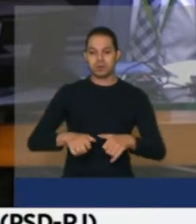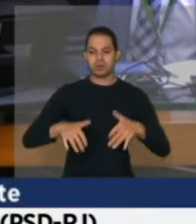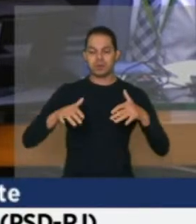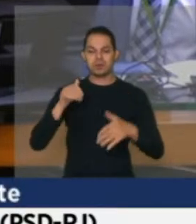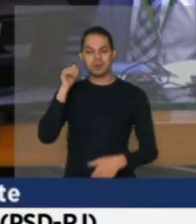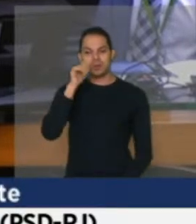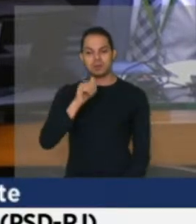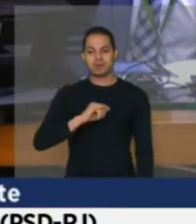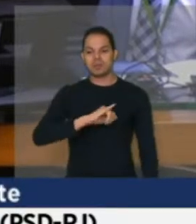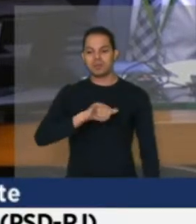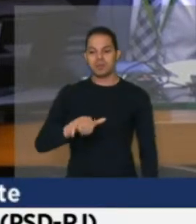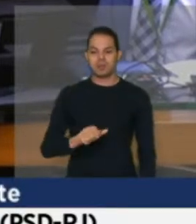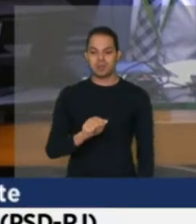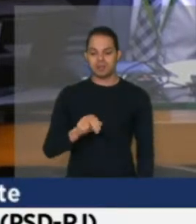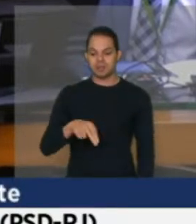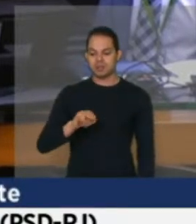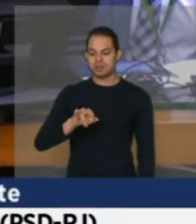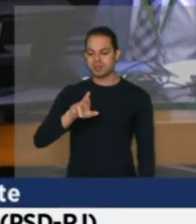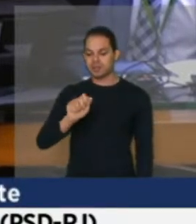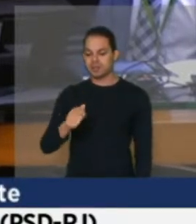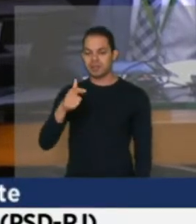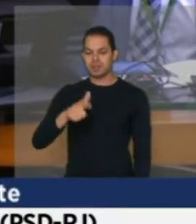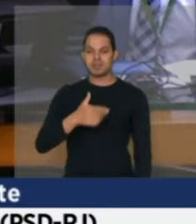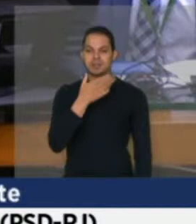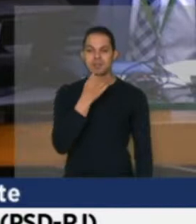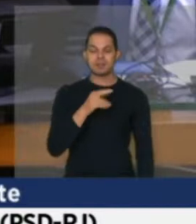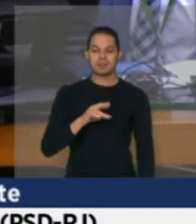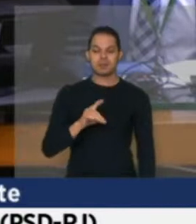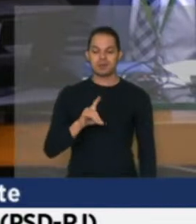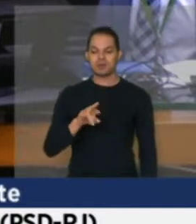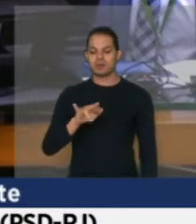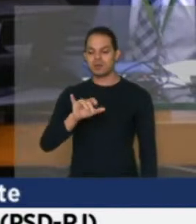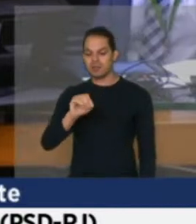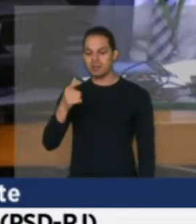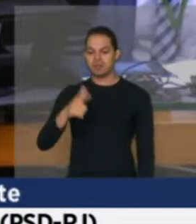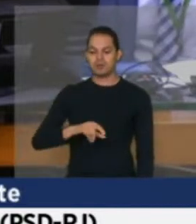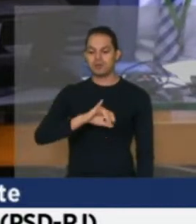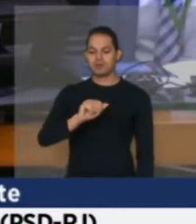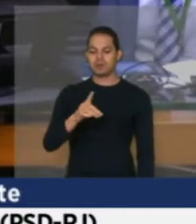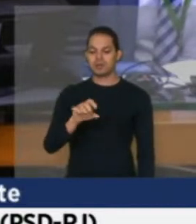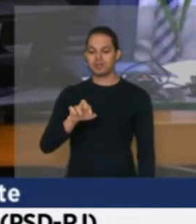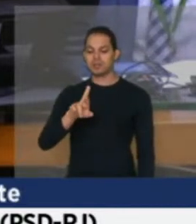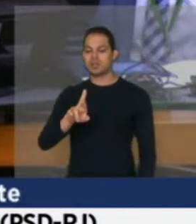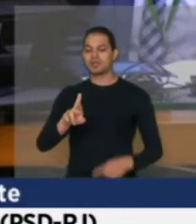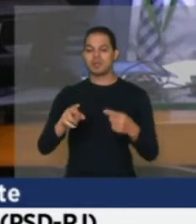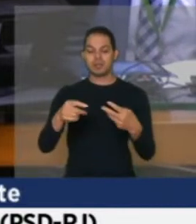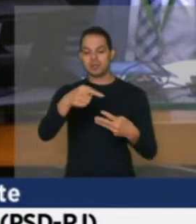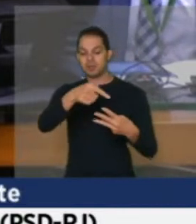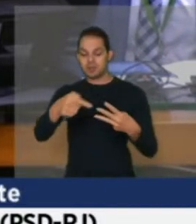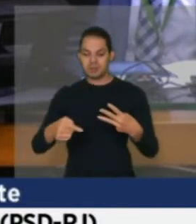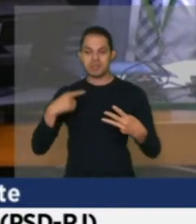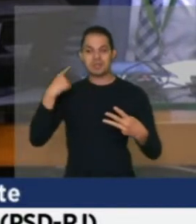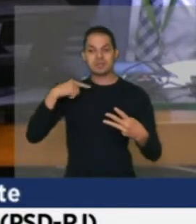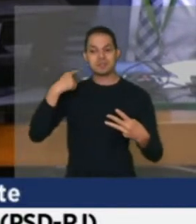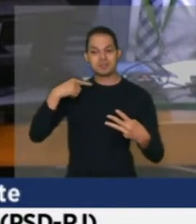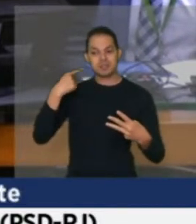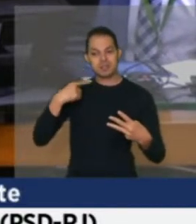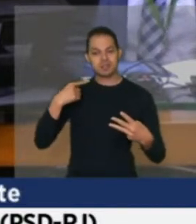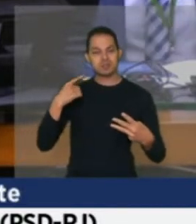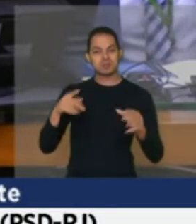da Rocha e aos senhores Rodrigo Falx e Jader Marques, advogados da deputada Flor de Lis.